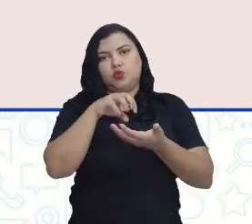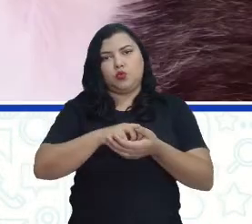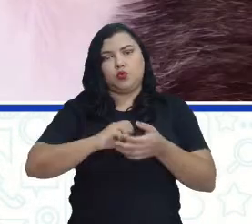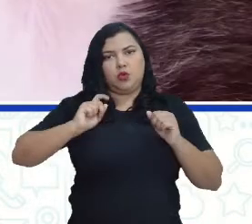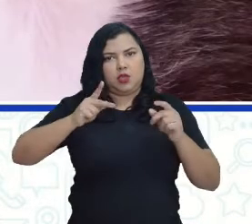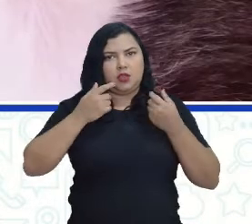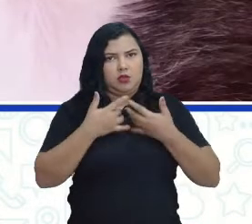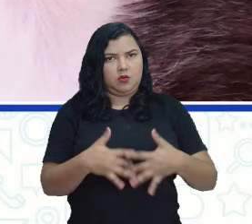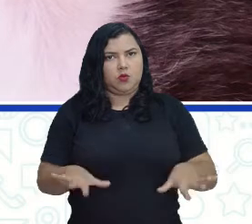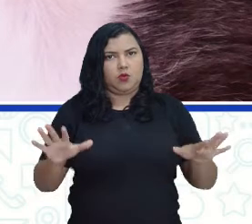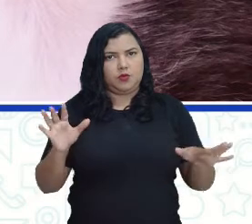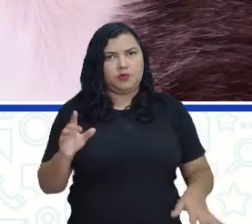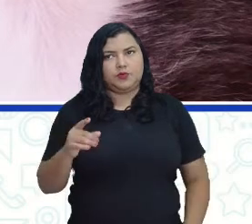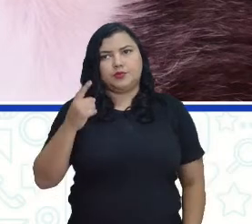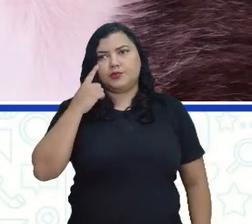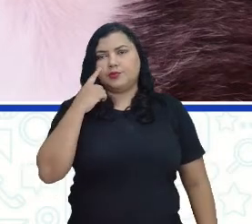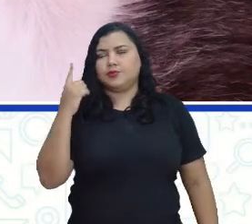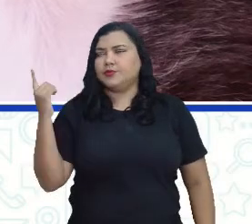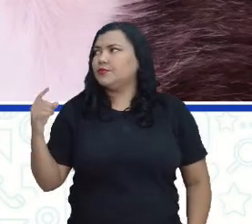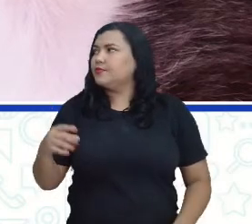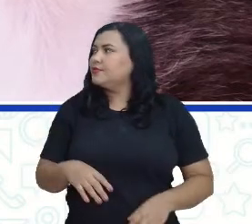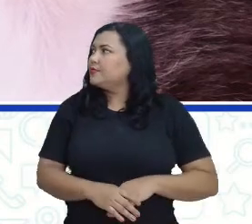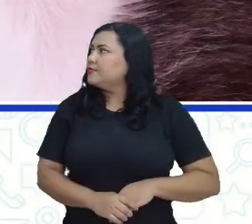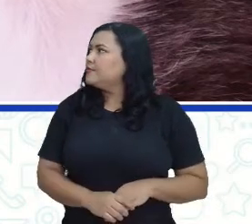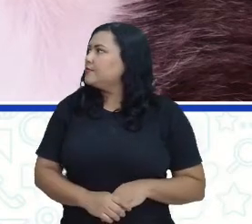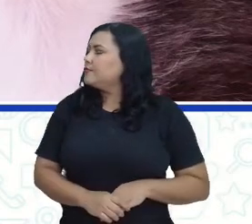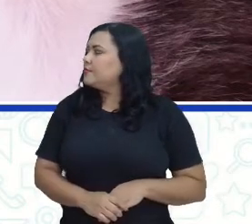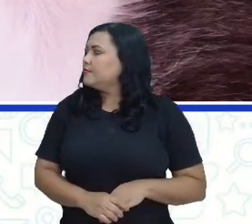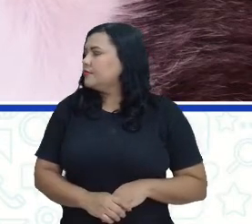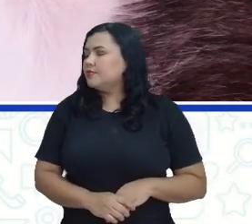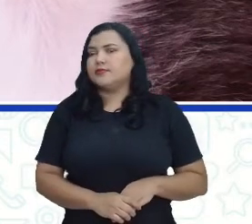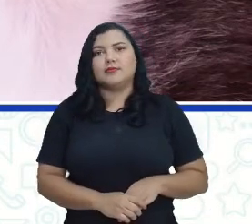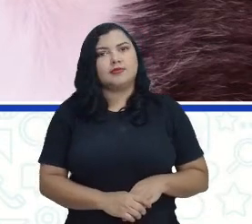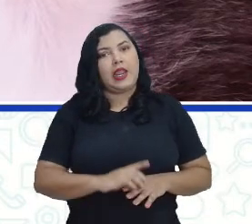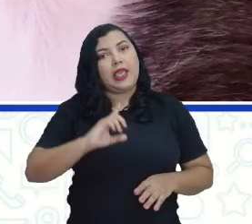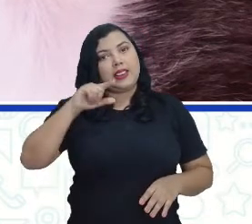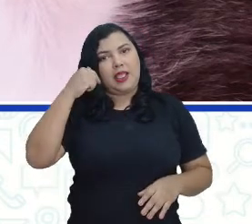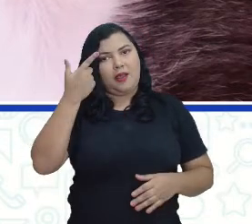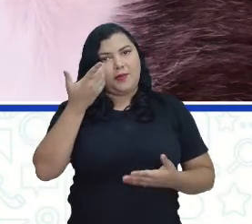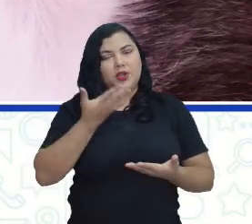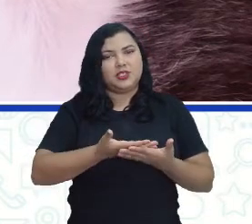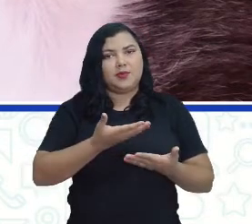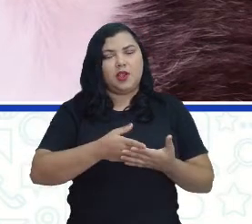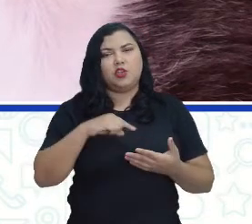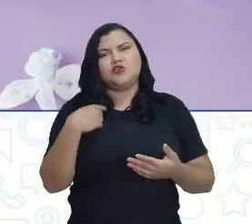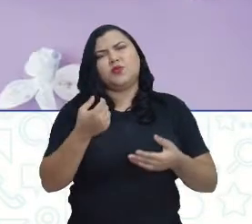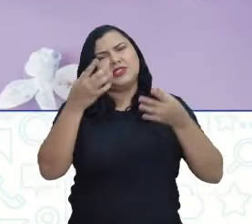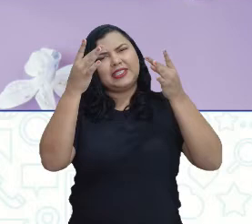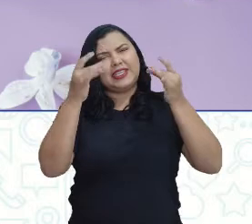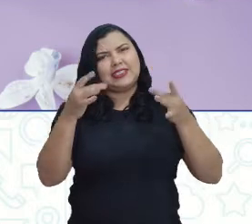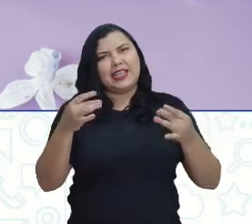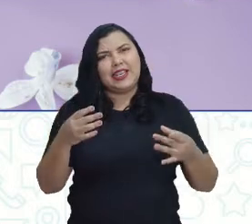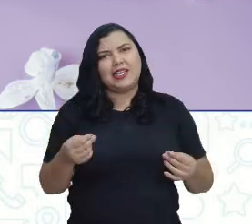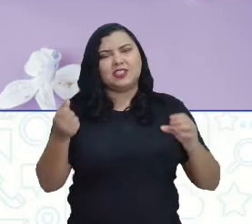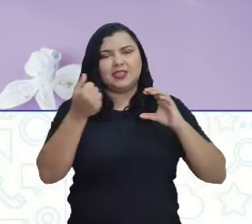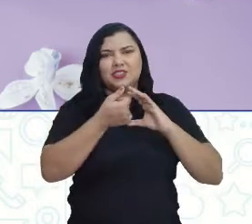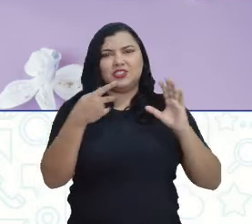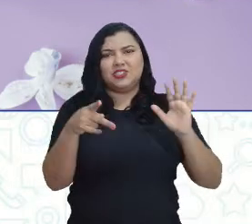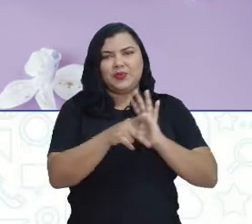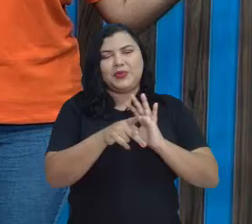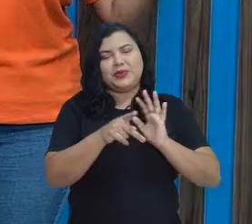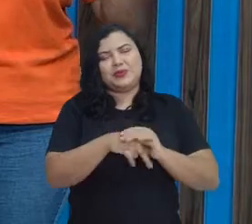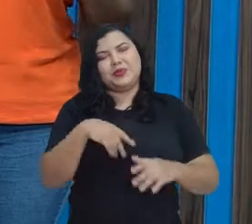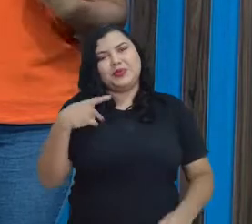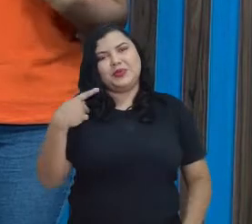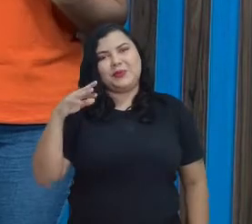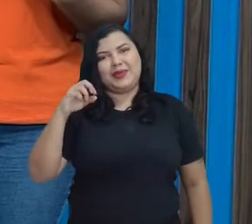gente? E aí, na próxima aula, a gente vai falar bem sobre as peculiaridades do predicado. Para encerrar nossa aula de